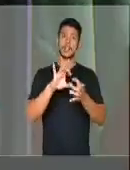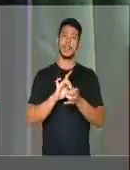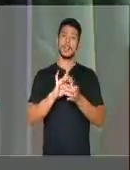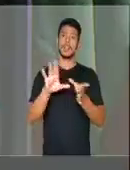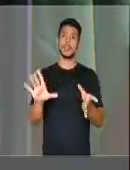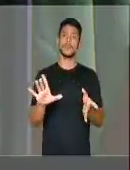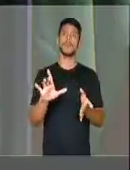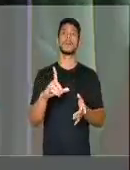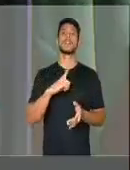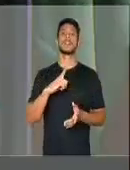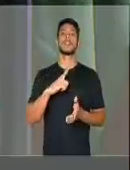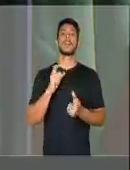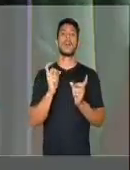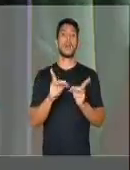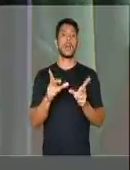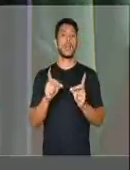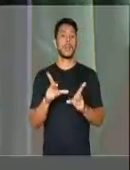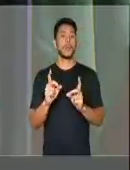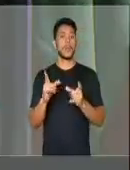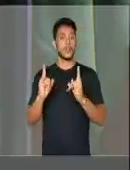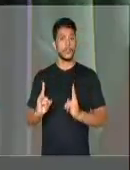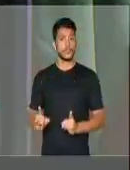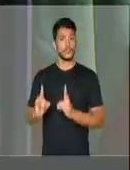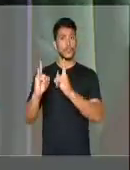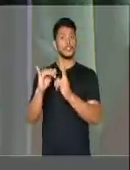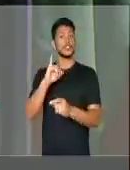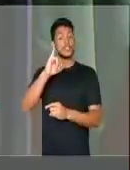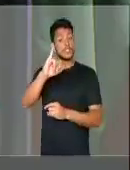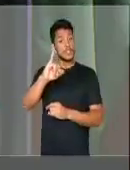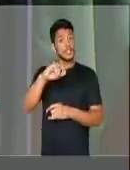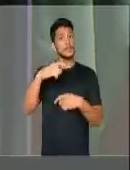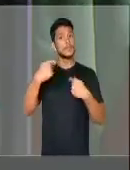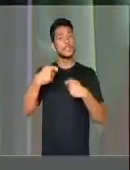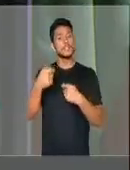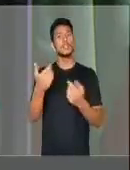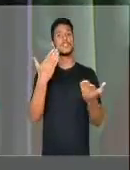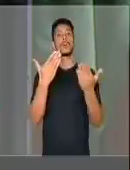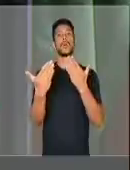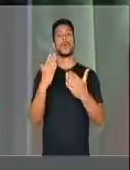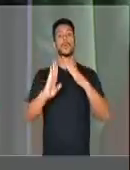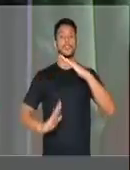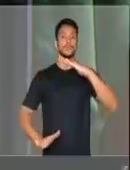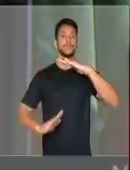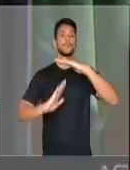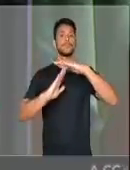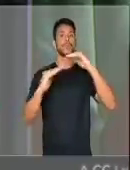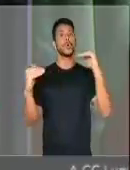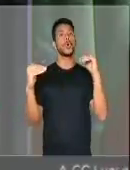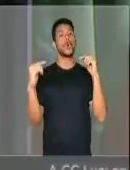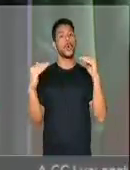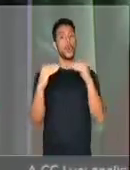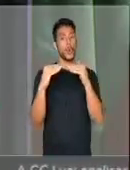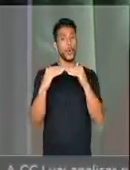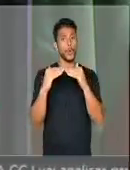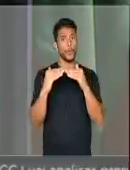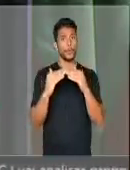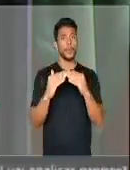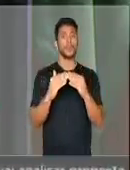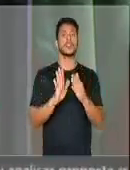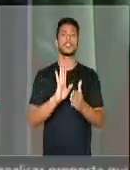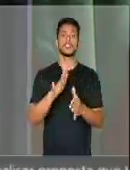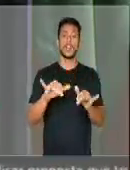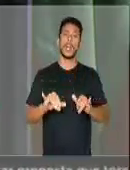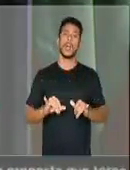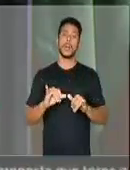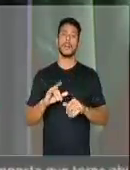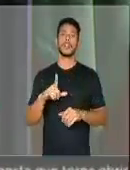para alugar determinado imóvel, desde que o preço seja compatível com o valor de mercado, segundo a avaliação prévia